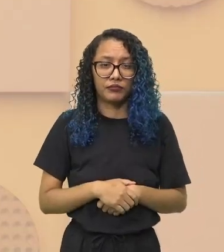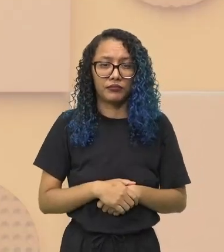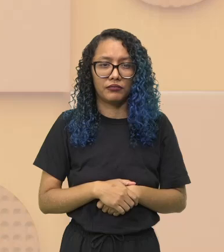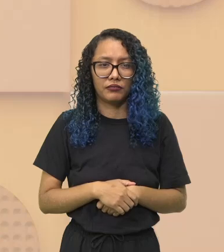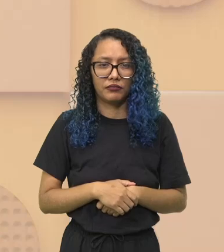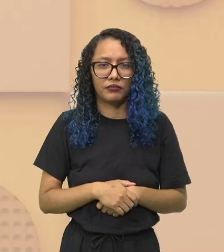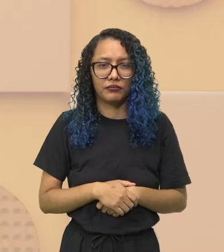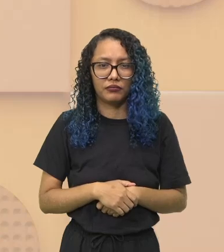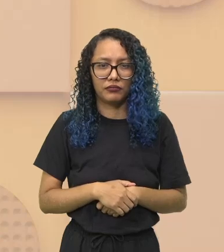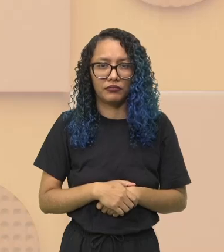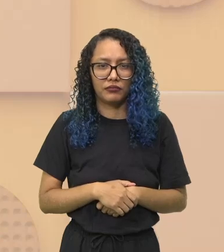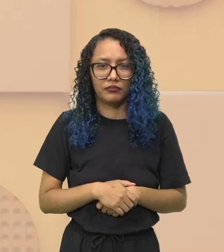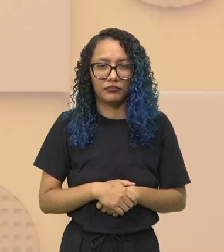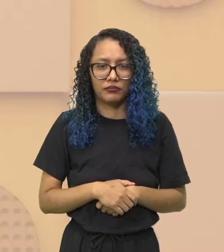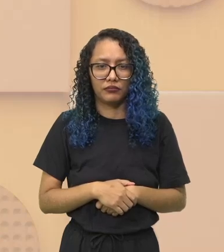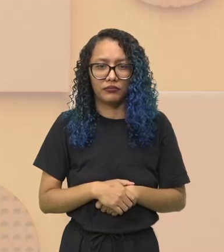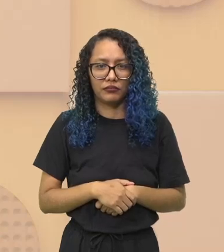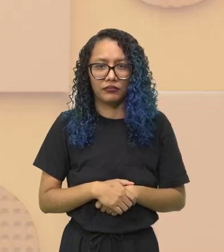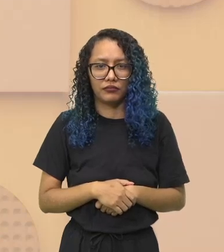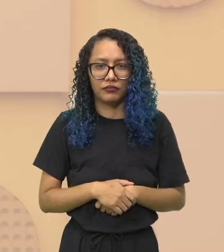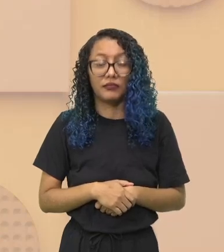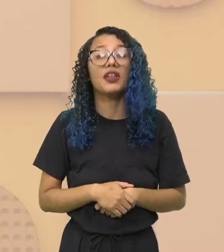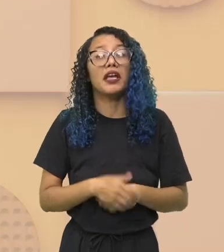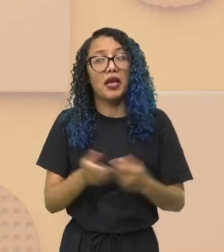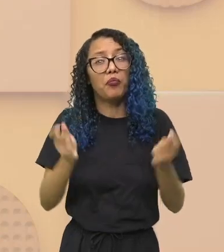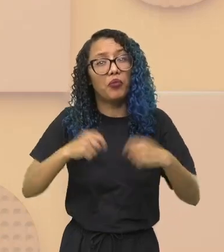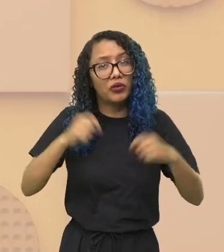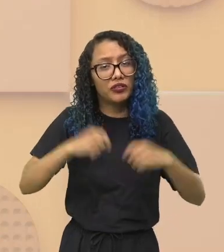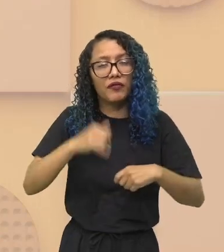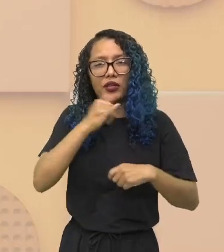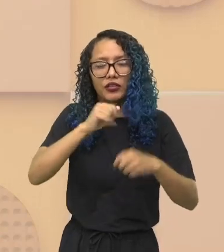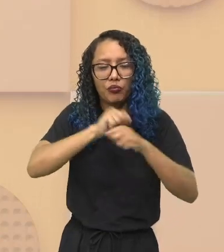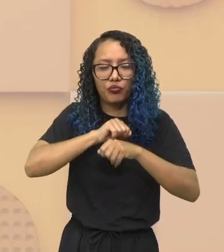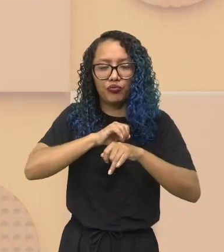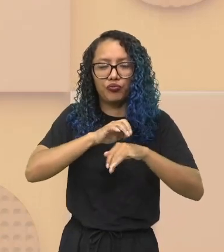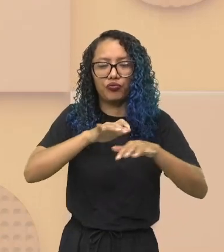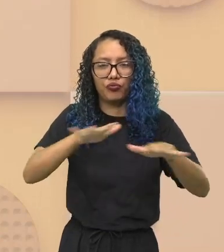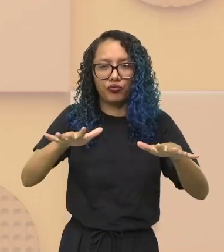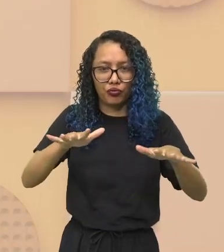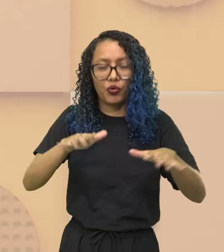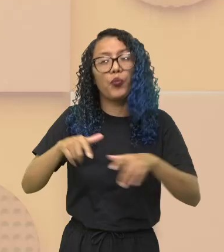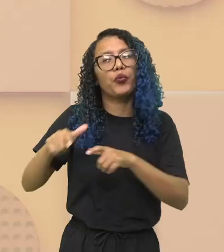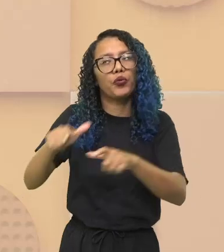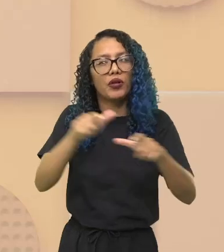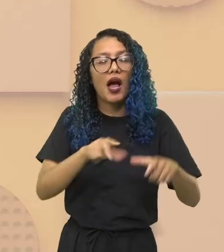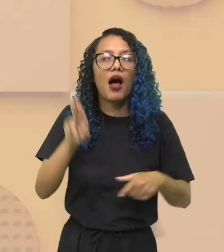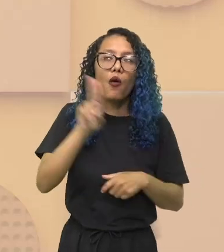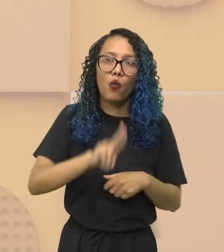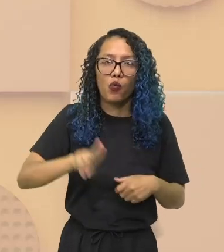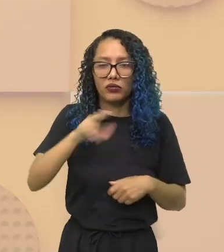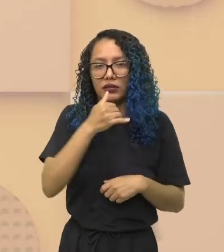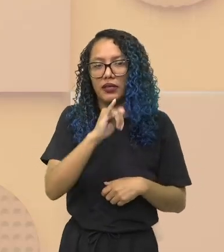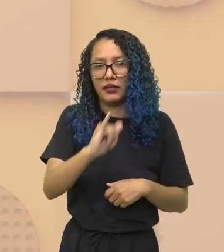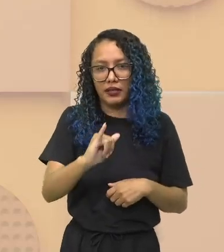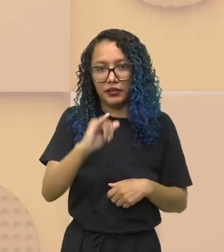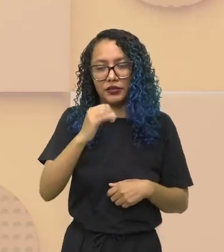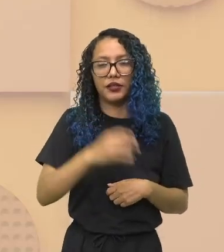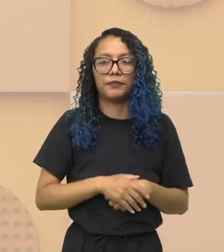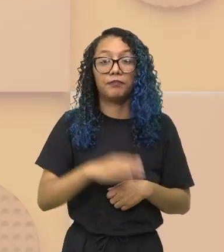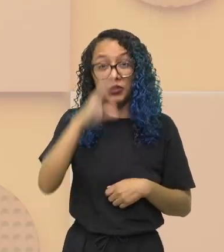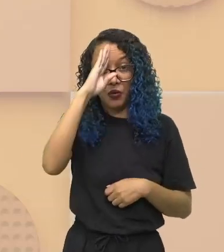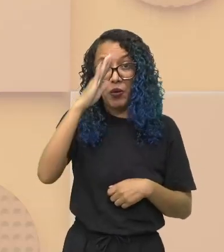centros consumidores, principalmente das áreas urbanas, certo? Então, esse é o funcionamento de